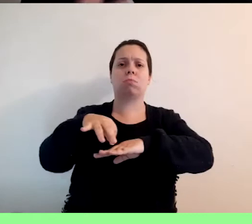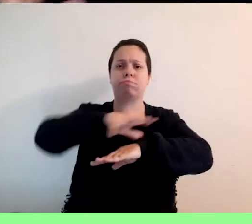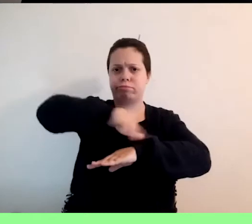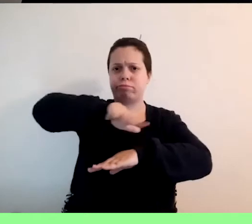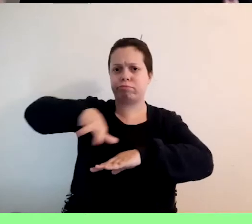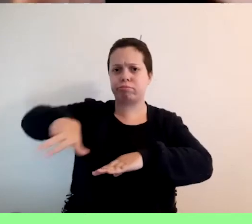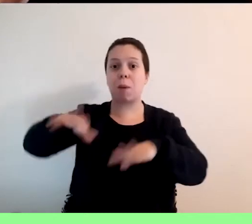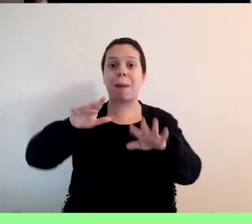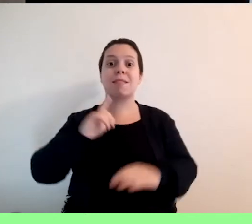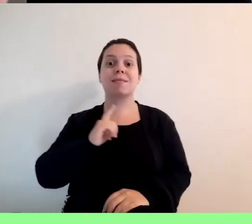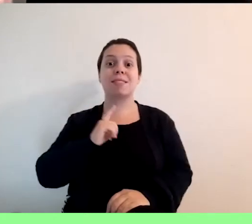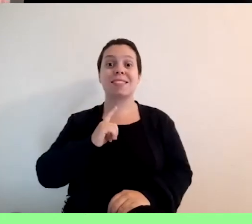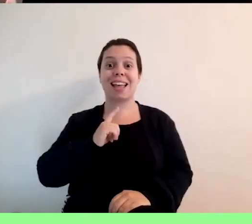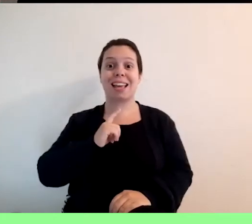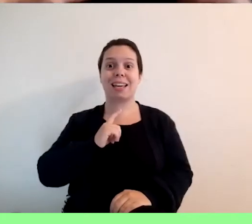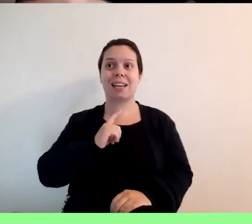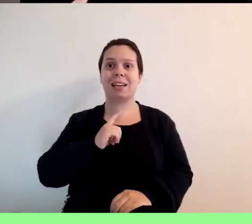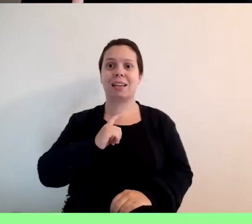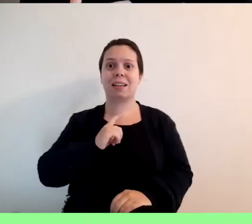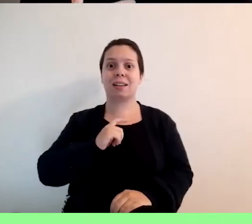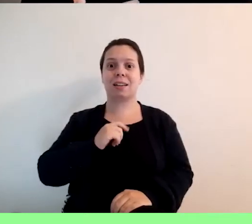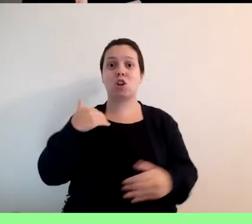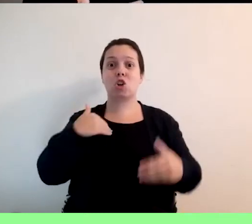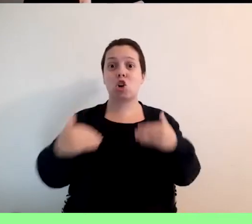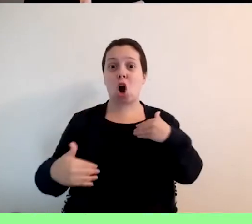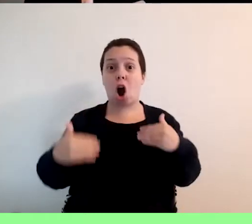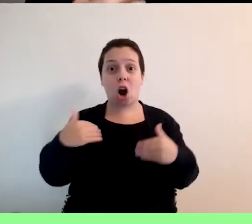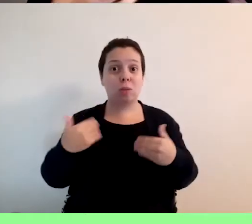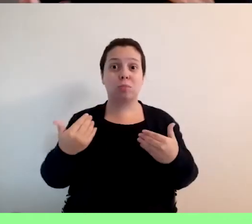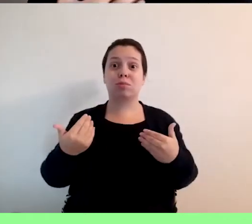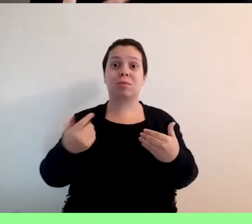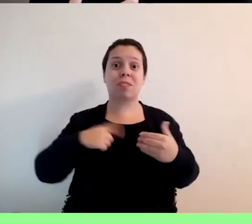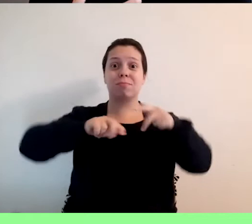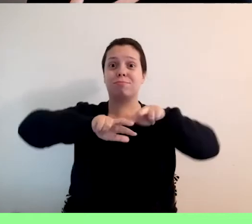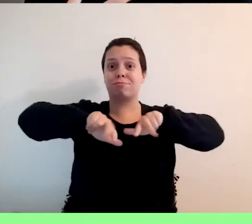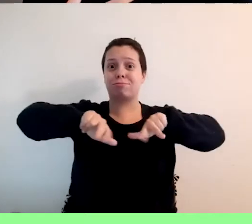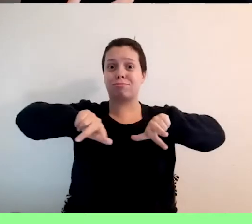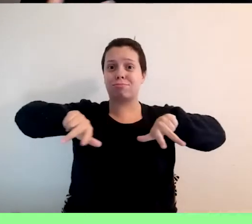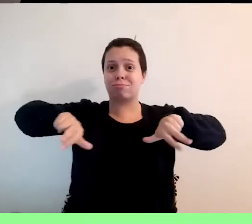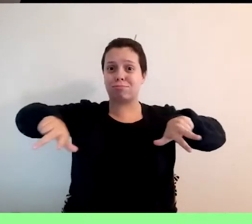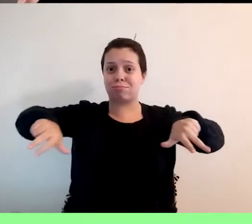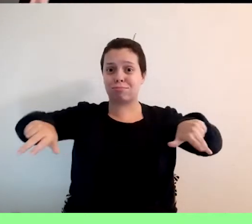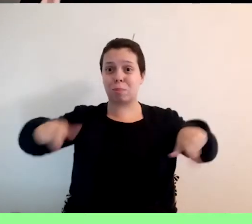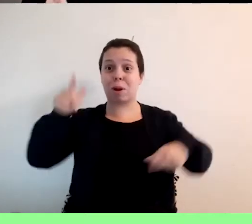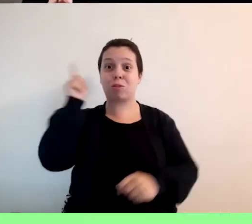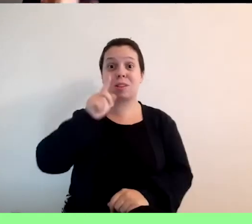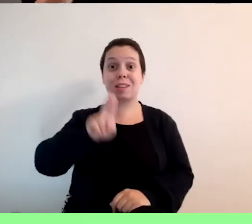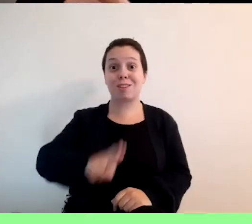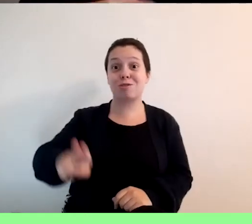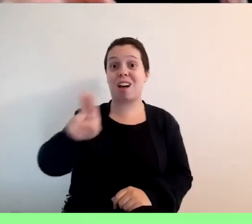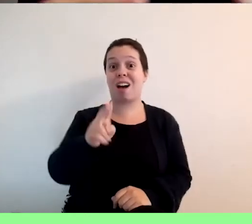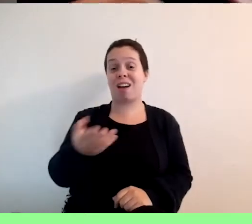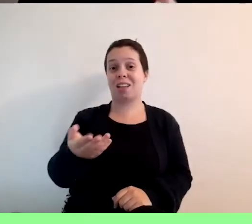variantes entre essas diversidades de corpos e usabilidades das pessoas, né, essa interface. Então, coisas que